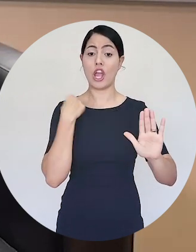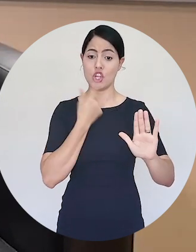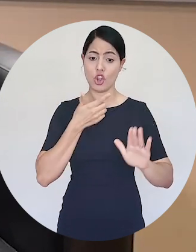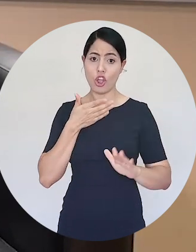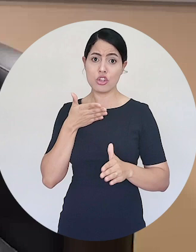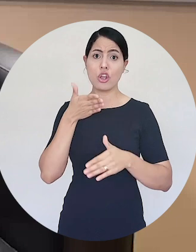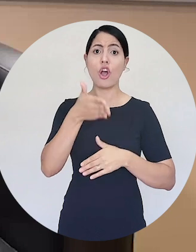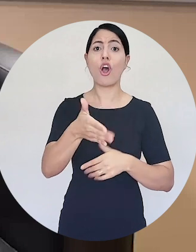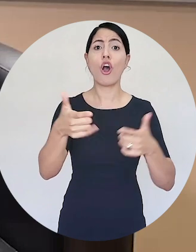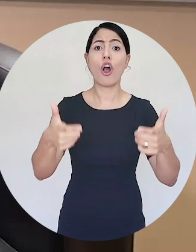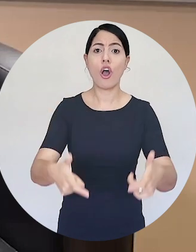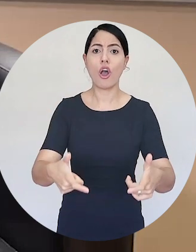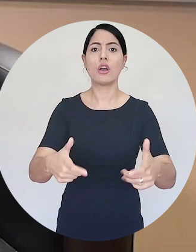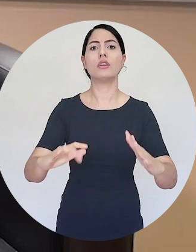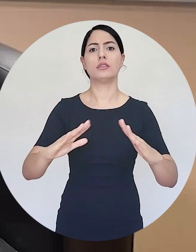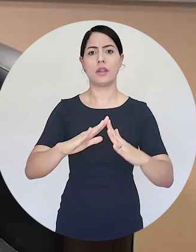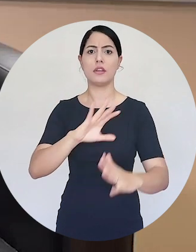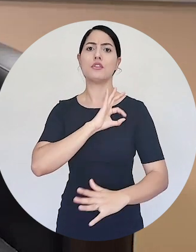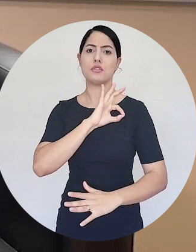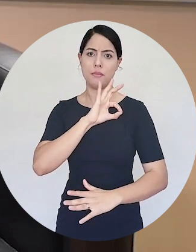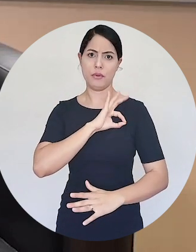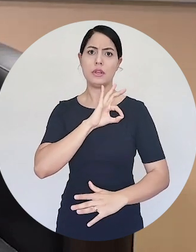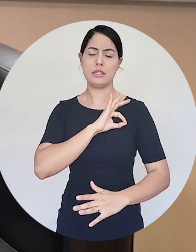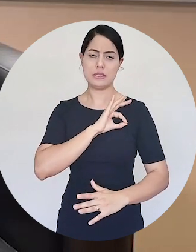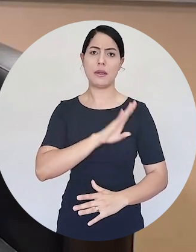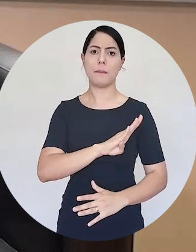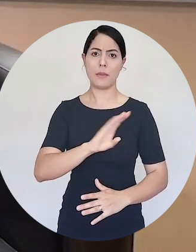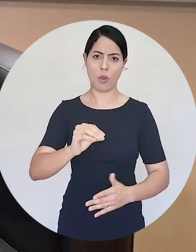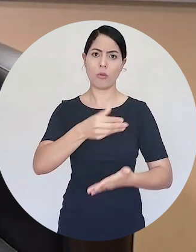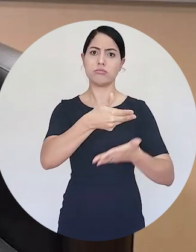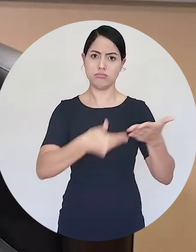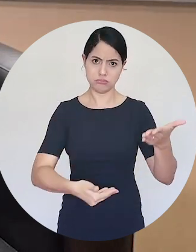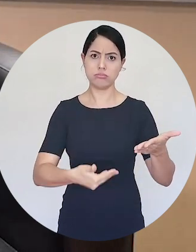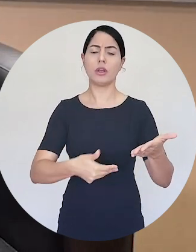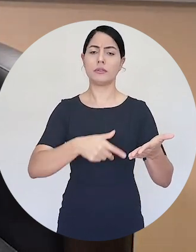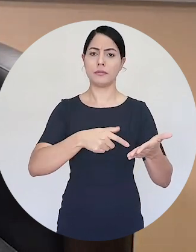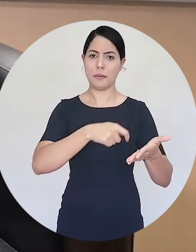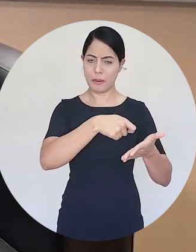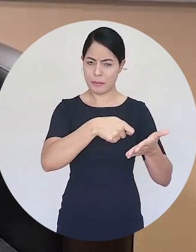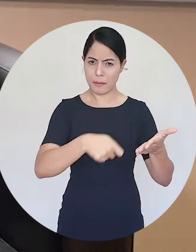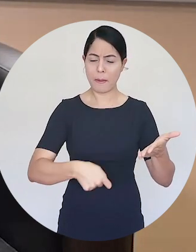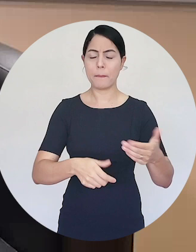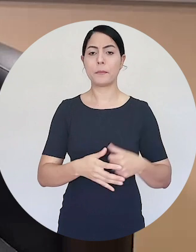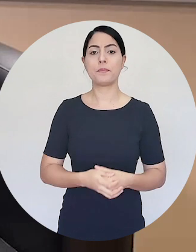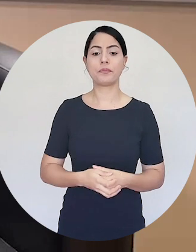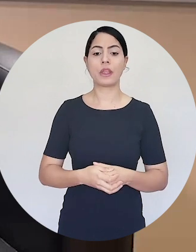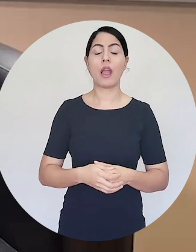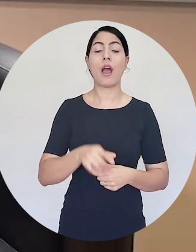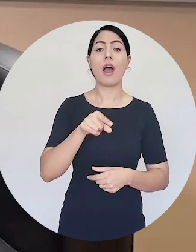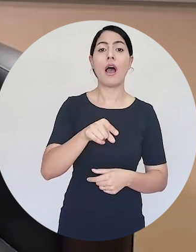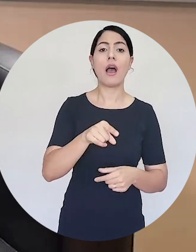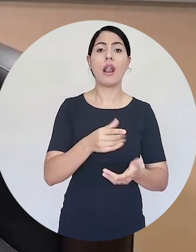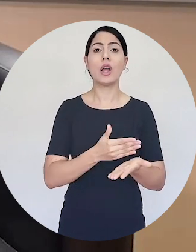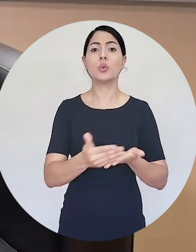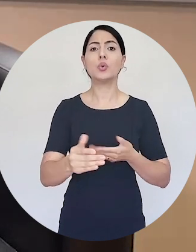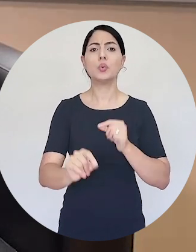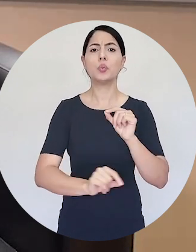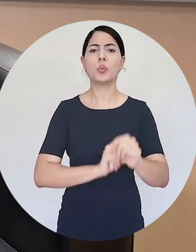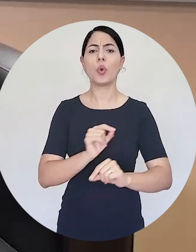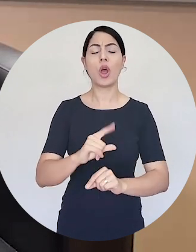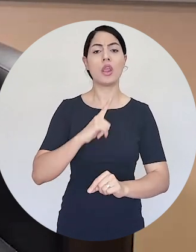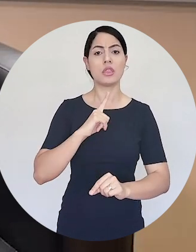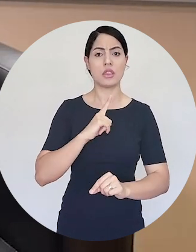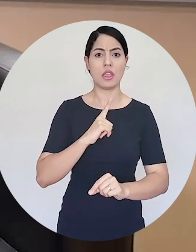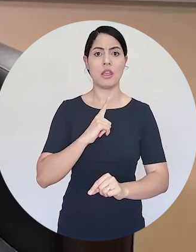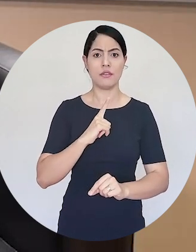à central de polícia para registrar um boletim de ocorrência. Quando chegamos pela entrada principal, nos foi informado por um